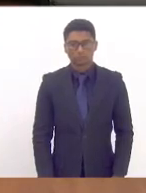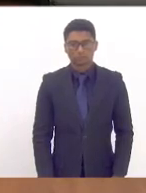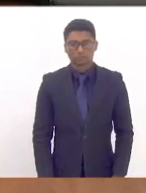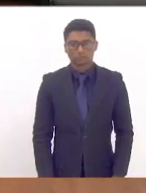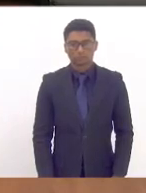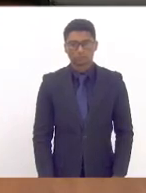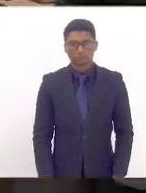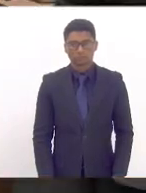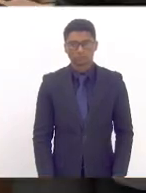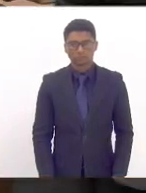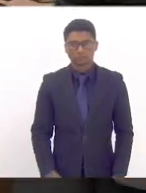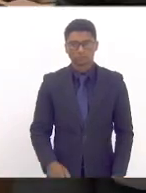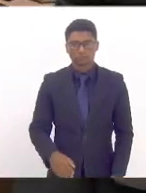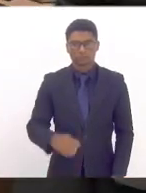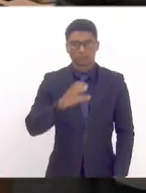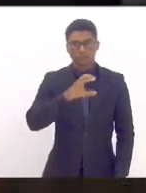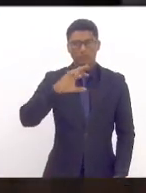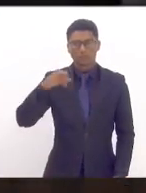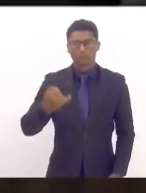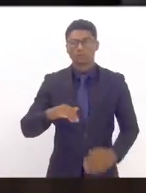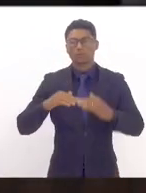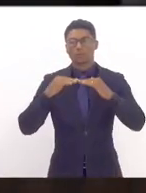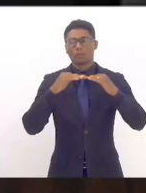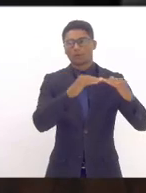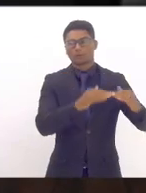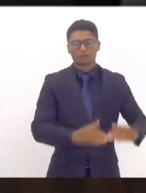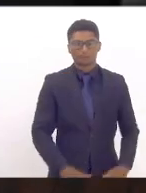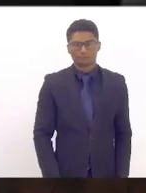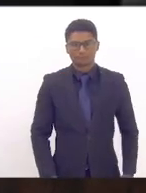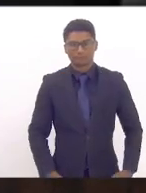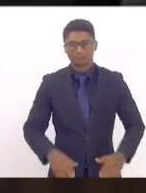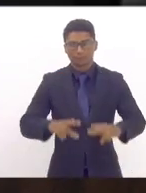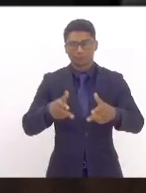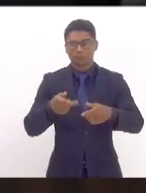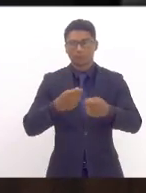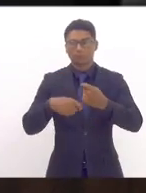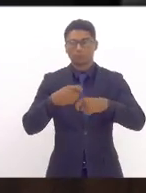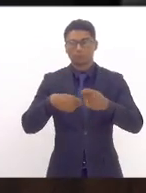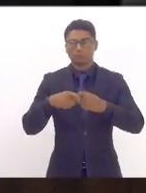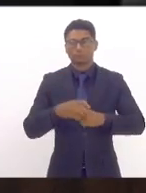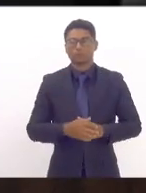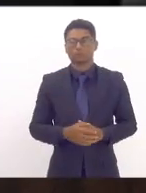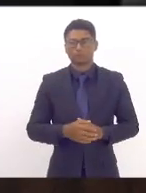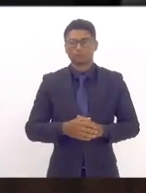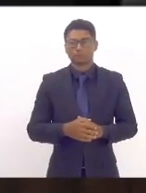acompanha a ccj pela comissão de Economia deputado